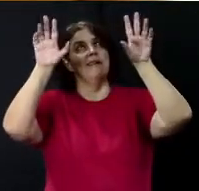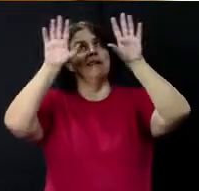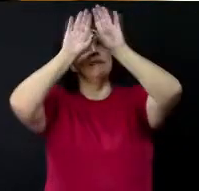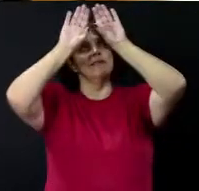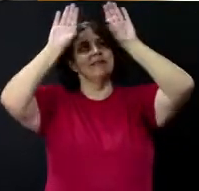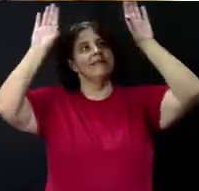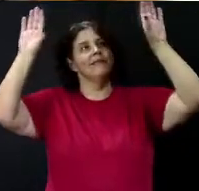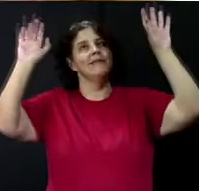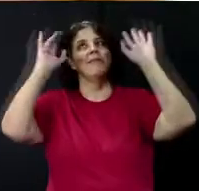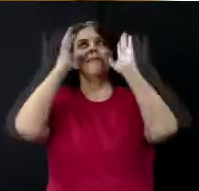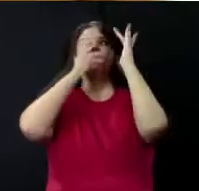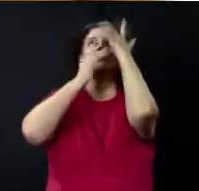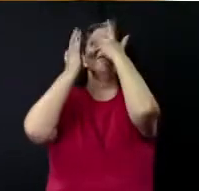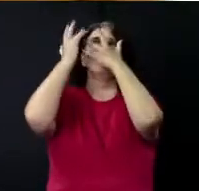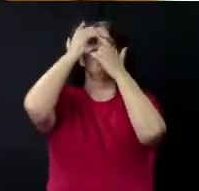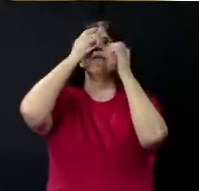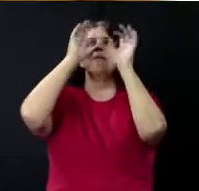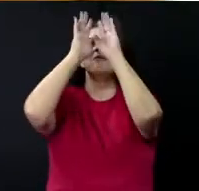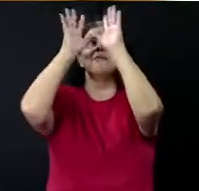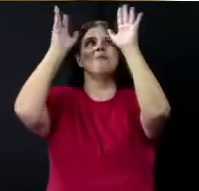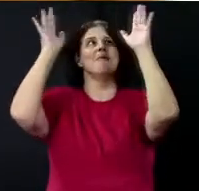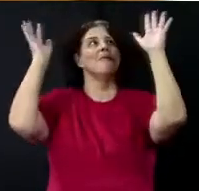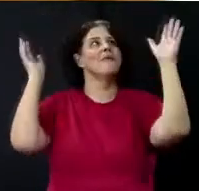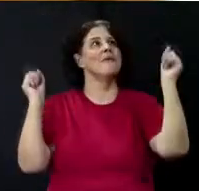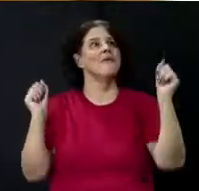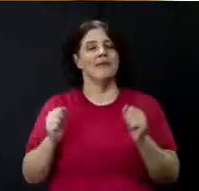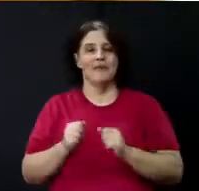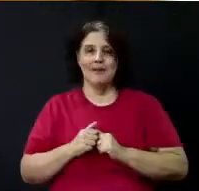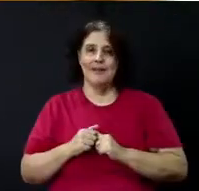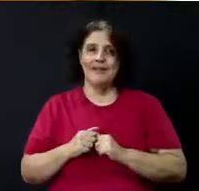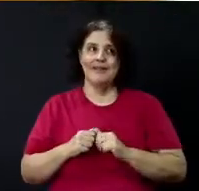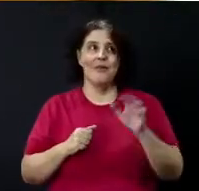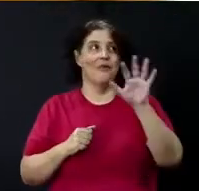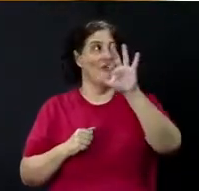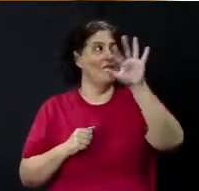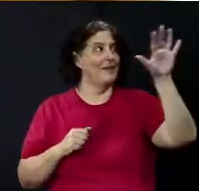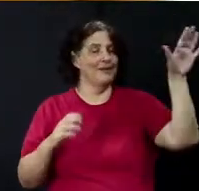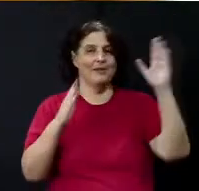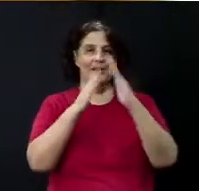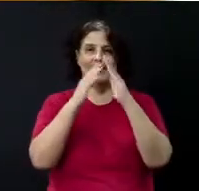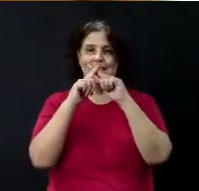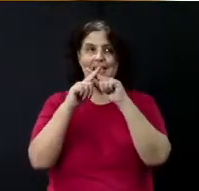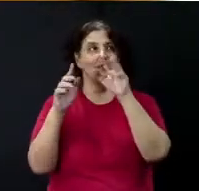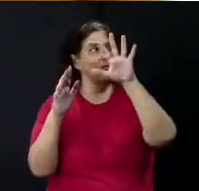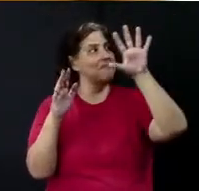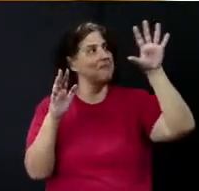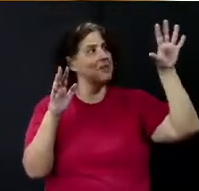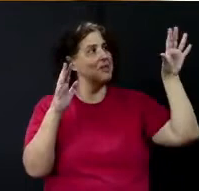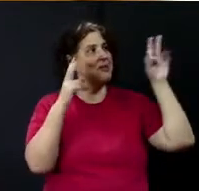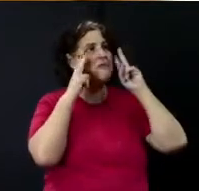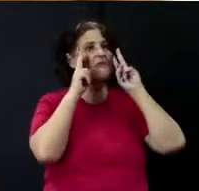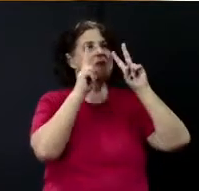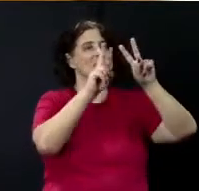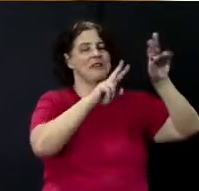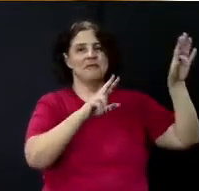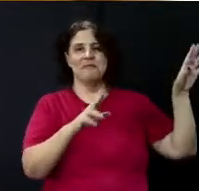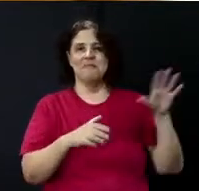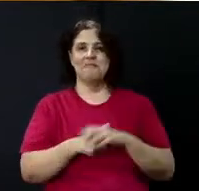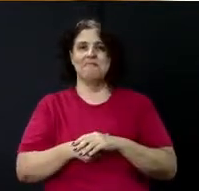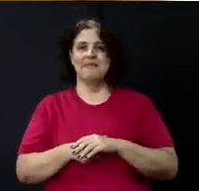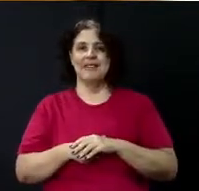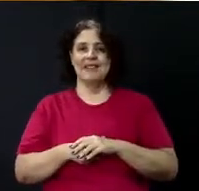sol, iluminando o interior de uma igreja através dos seus vitrais. Diferente,